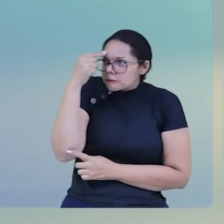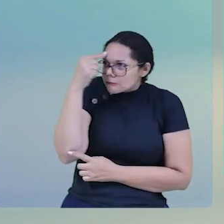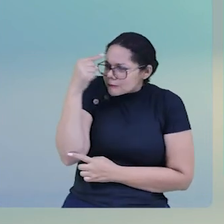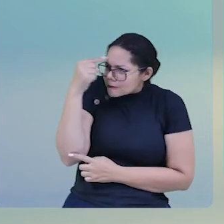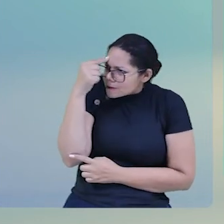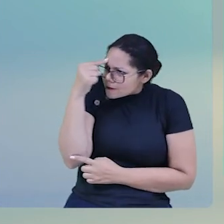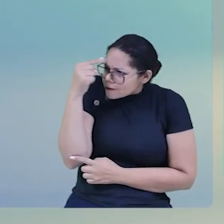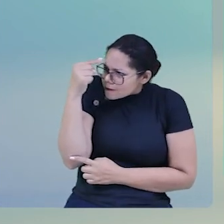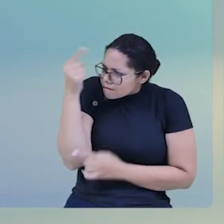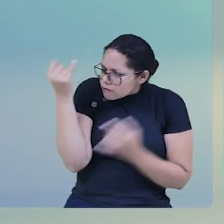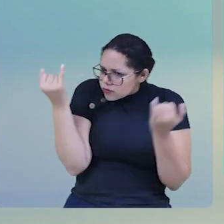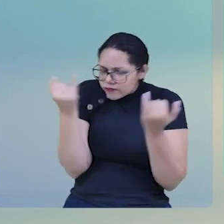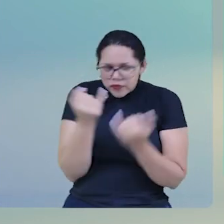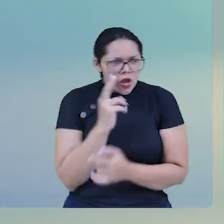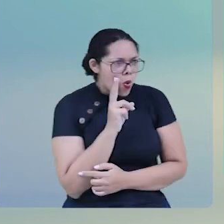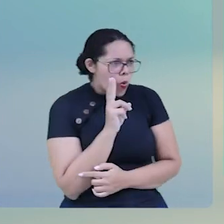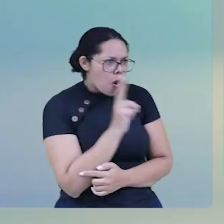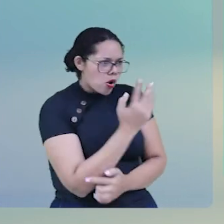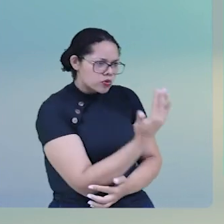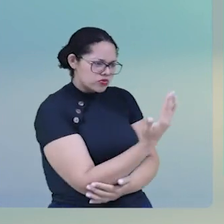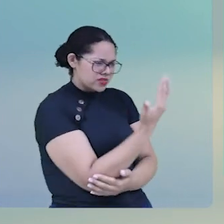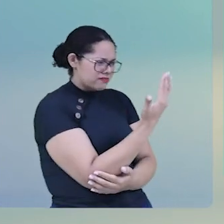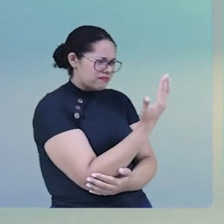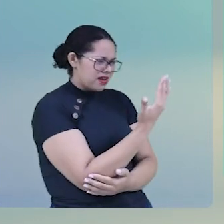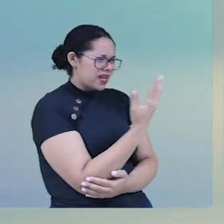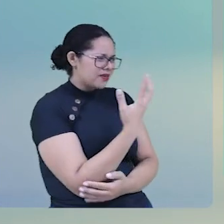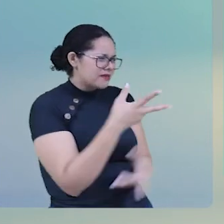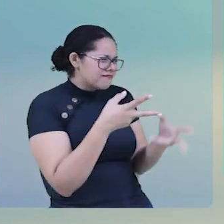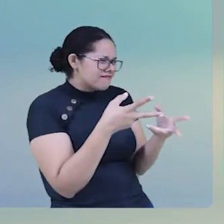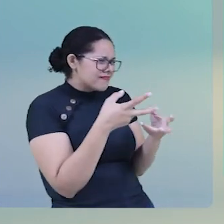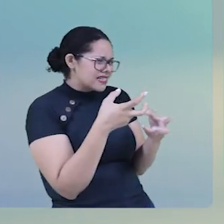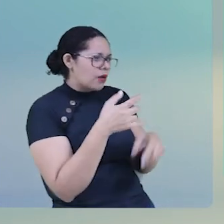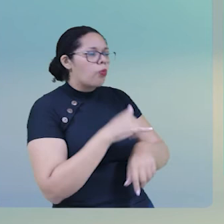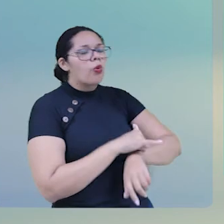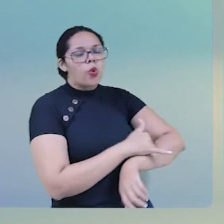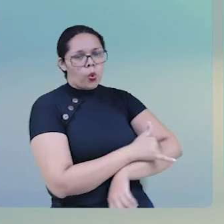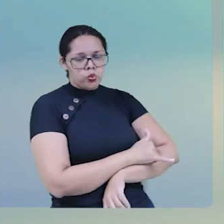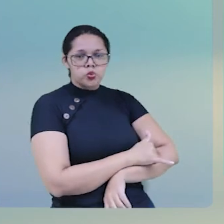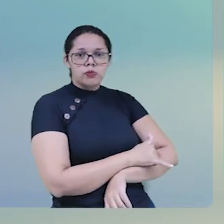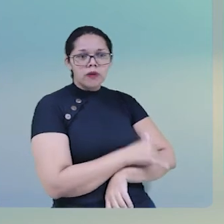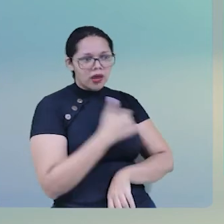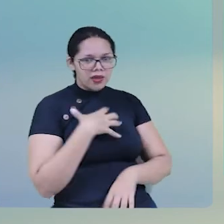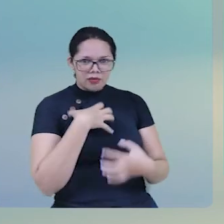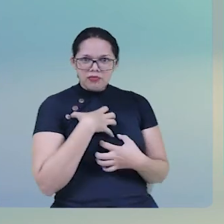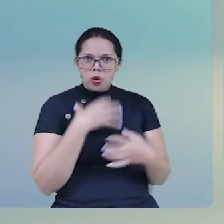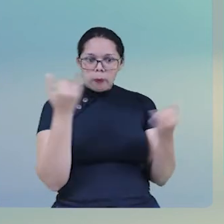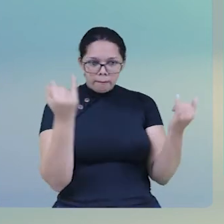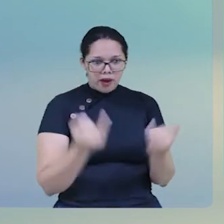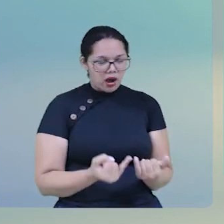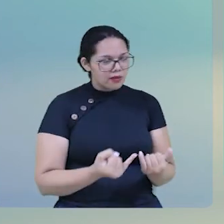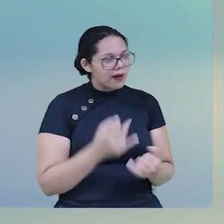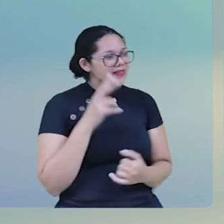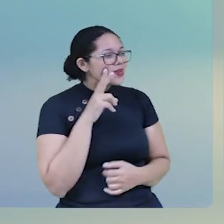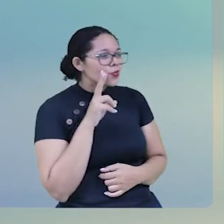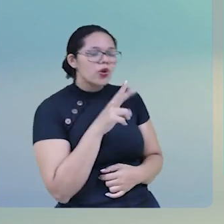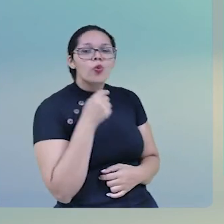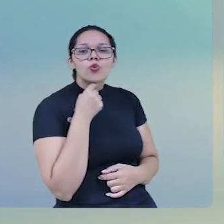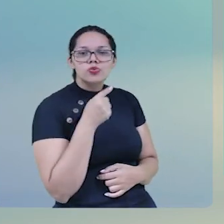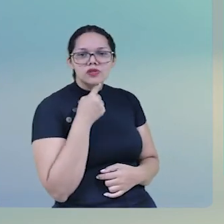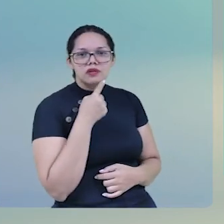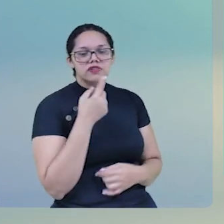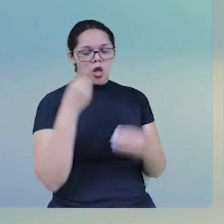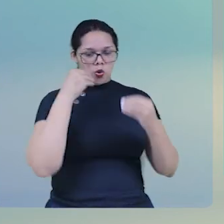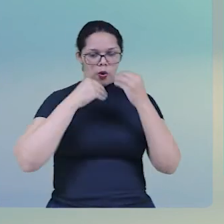Por mais que eu esteja magro, eu me olho no espelho, me vejo gordo. Então, você